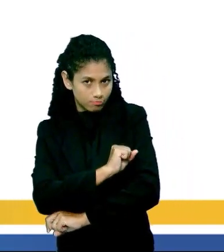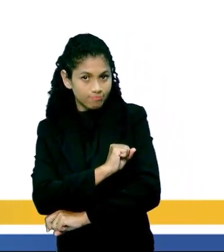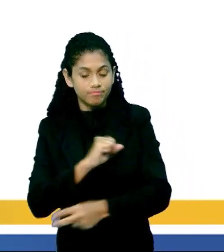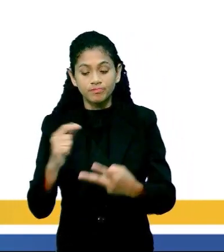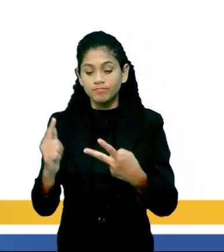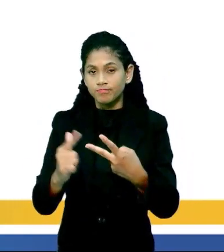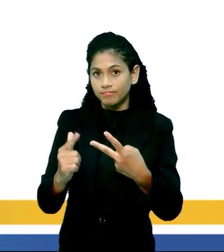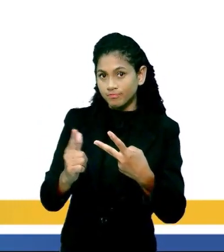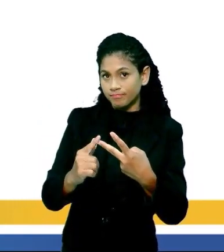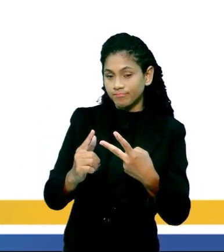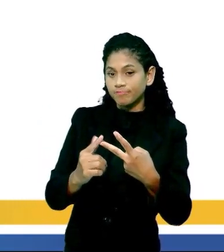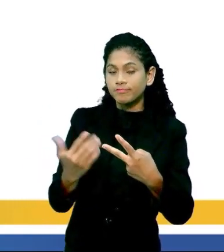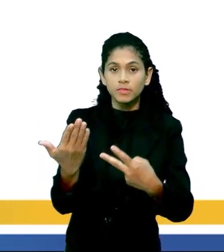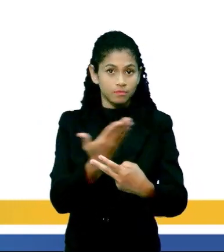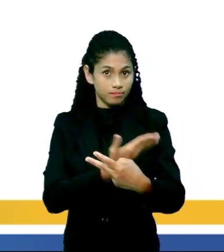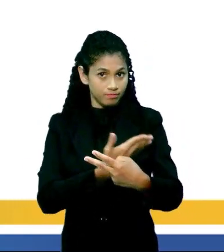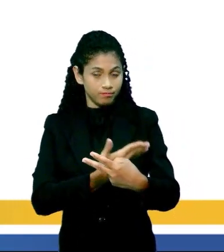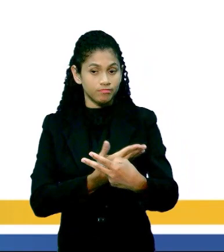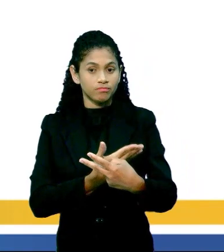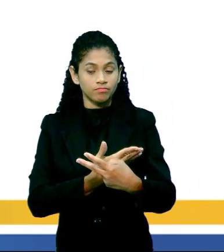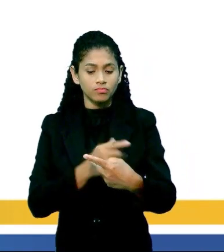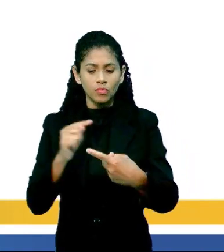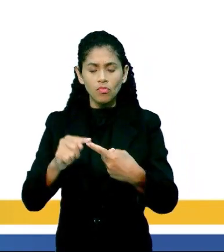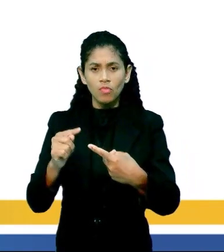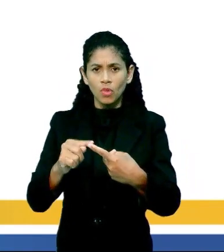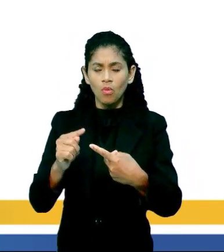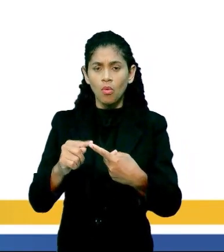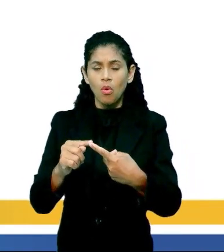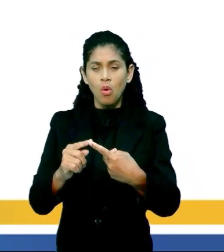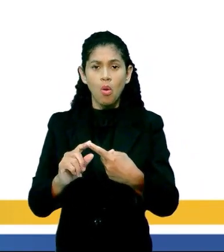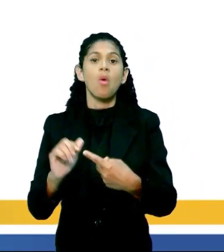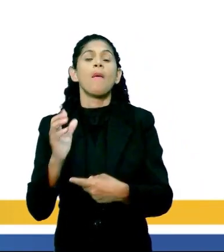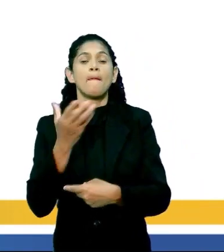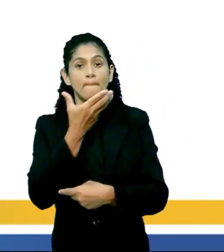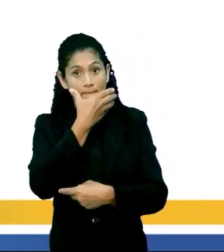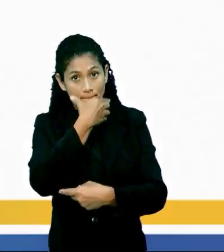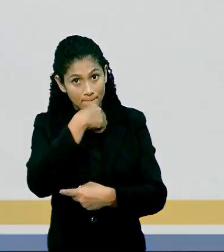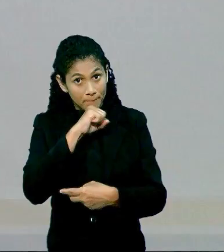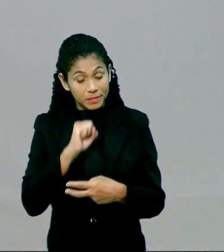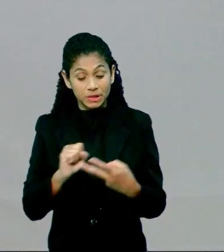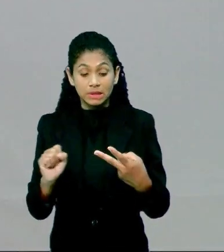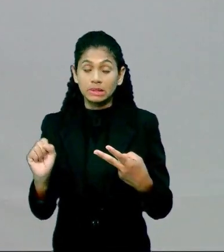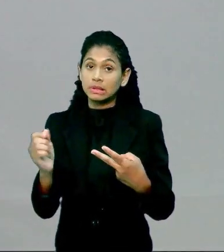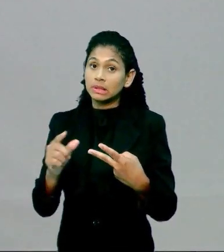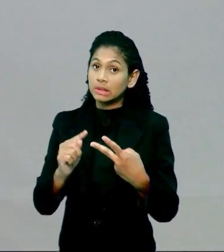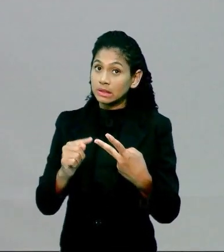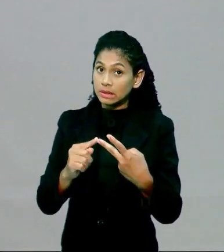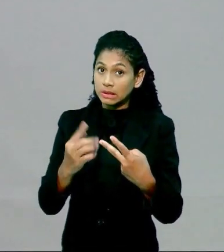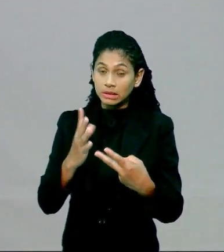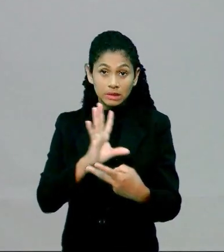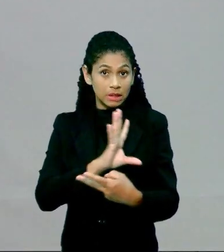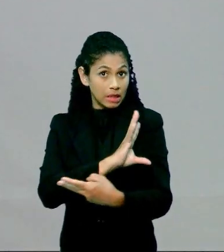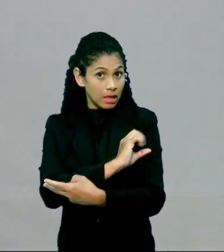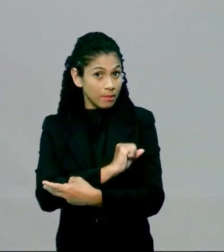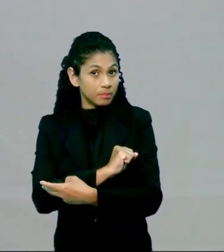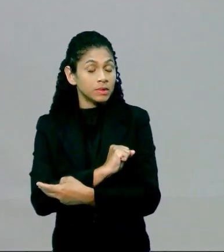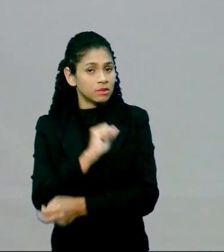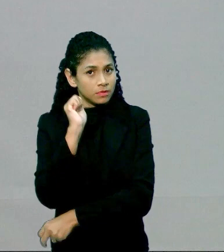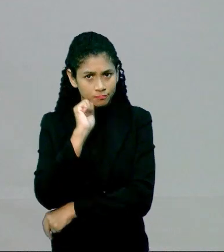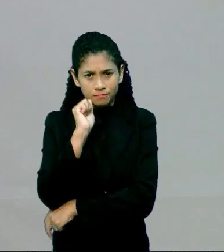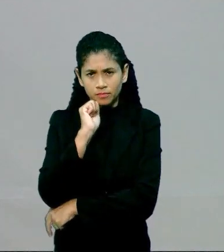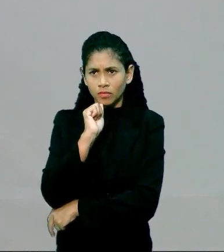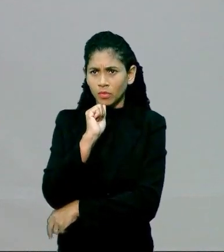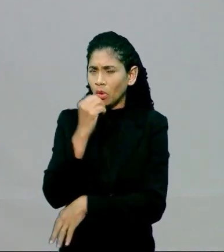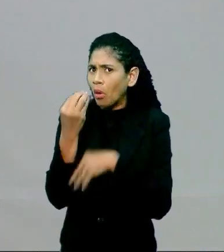eu lírico masculino, já a cantiga de amigo tem um eu lírico feminino. Pera, calma. Professor, o